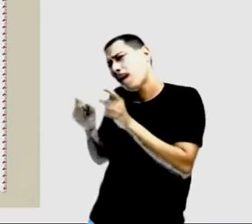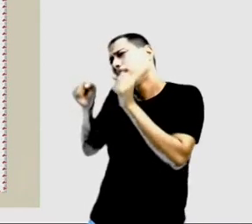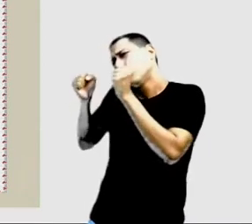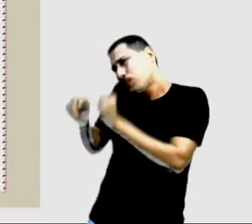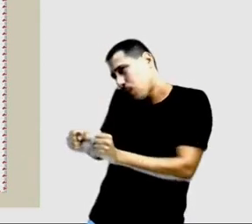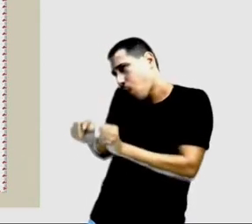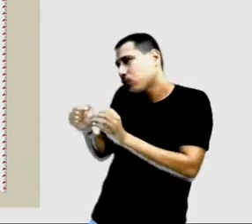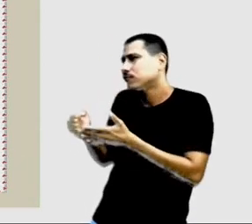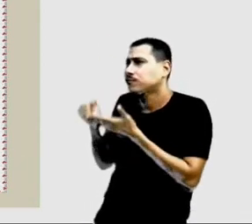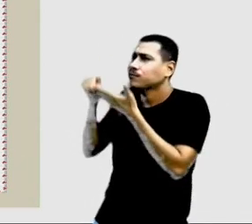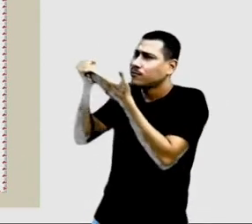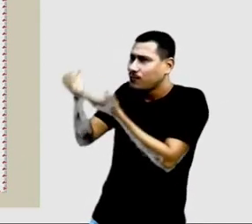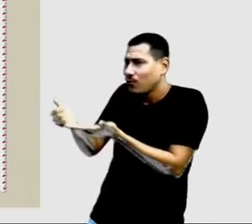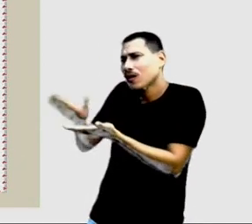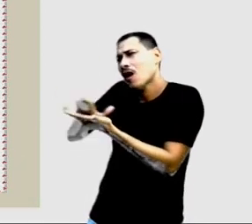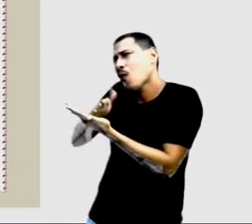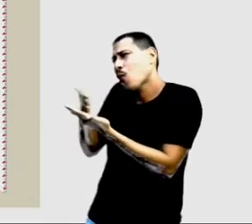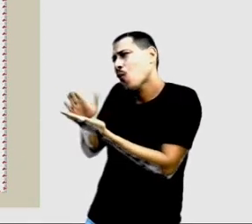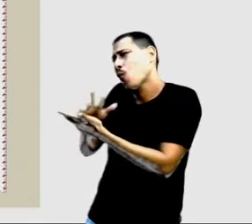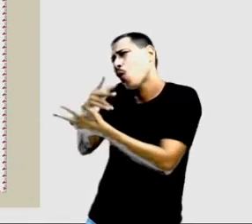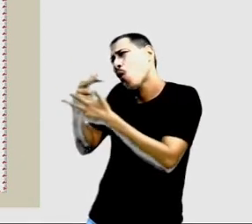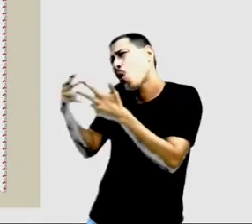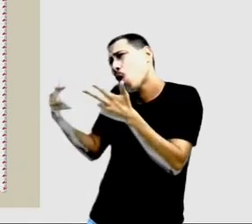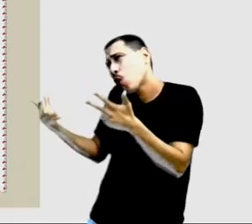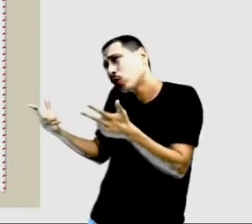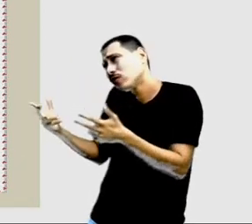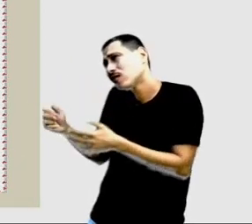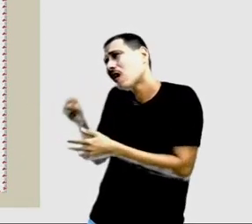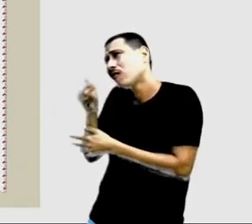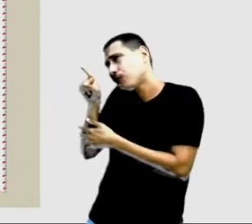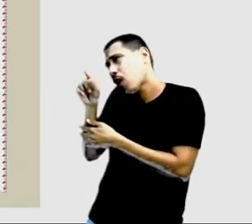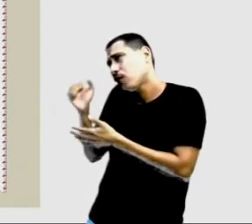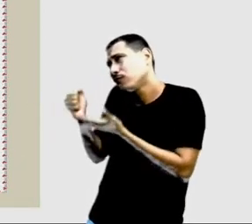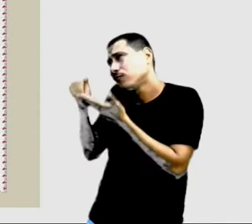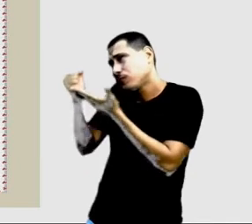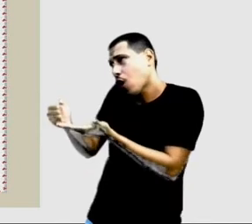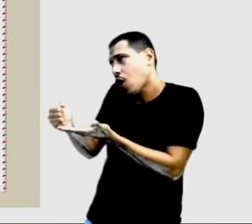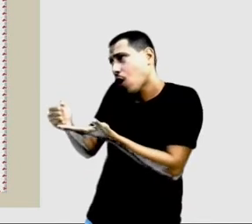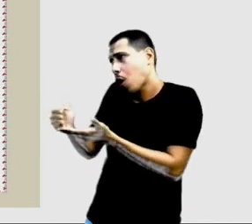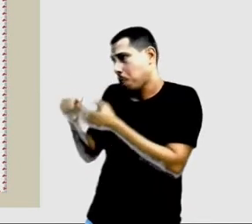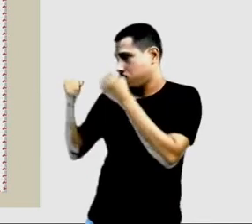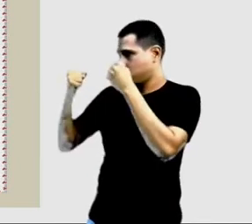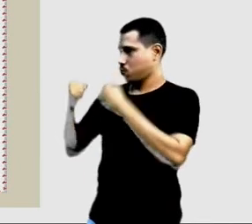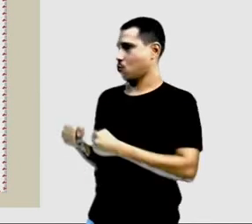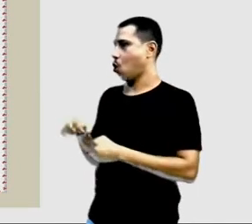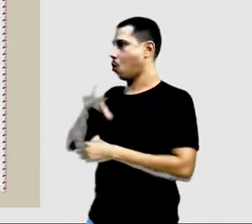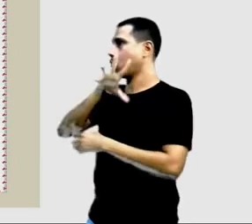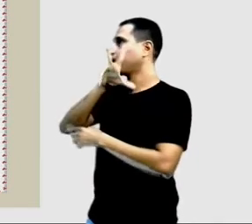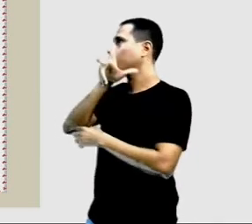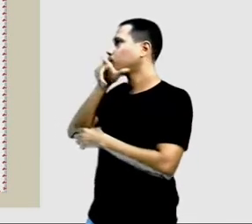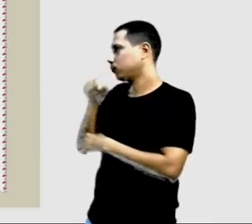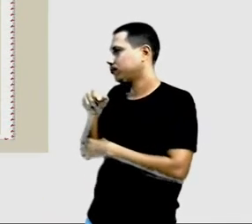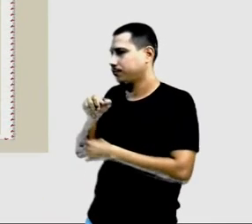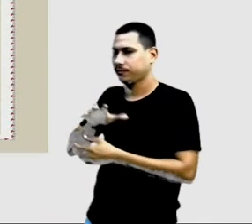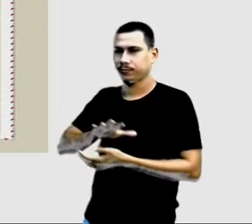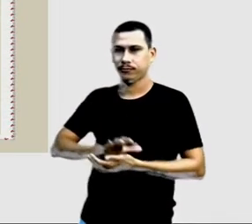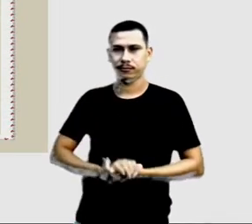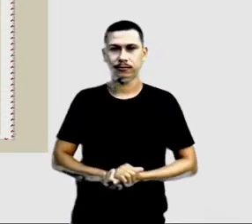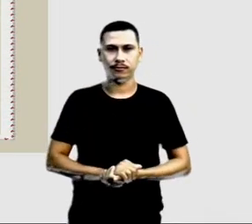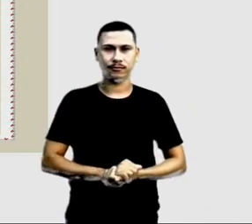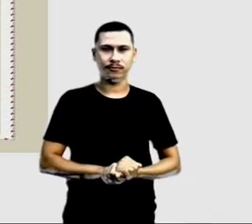de fazer um grande favor a um poderoso leão."